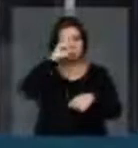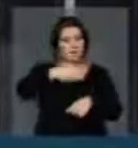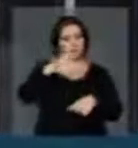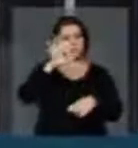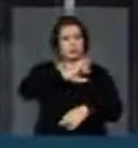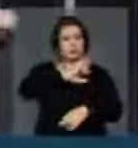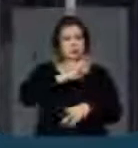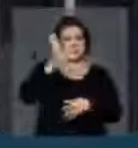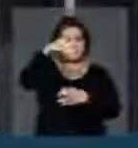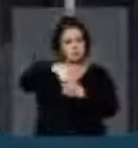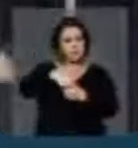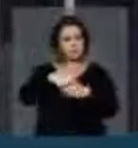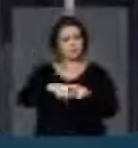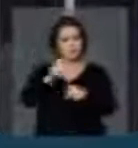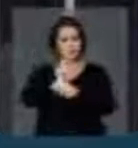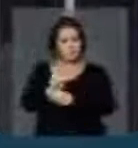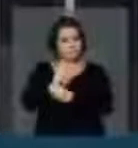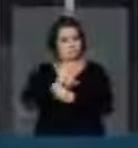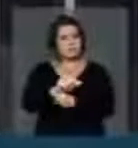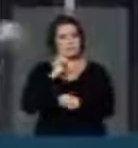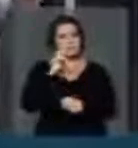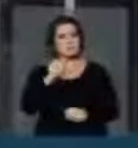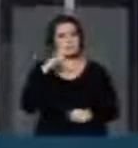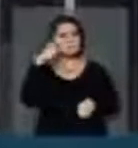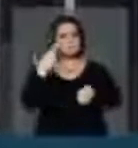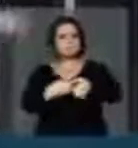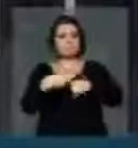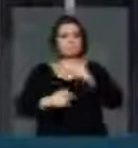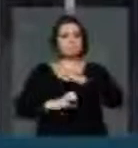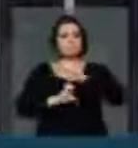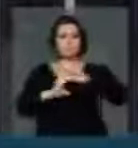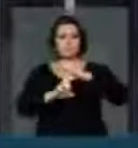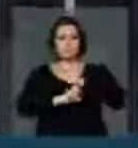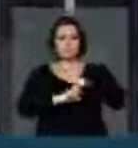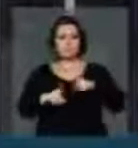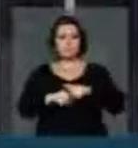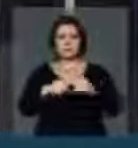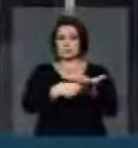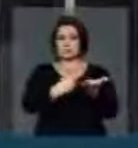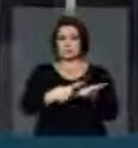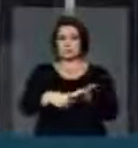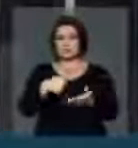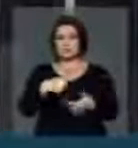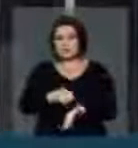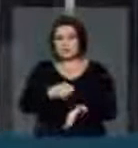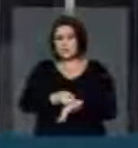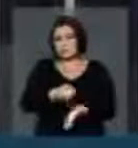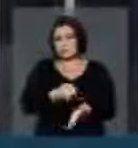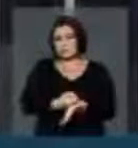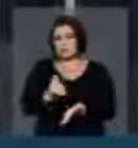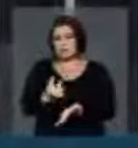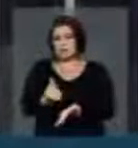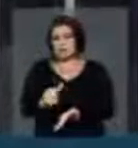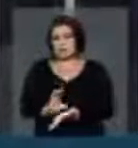Contas de Alagoas para ver as empresas que estão fazendo conluio, que estão sendo pressionadas a